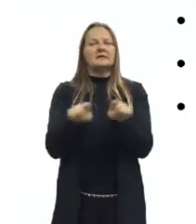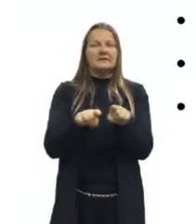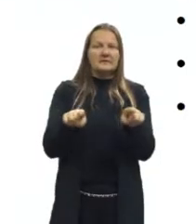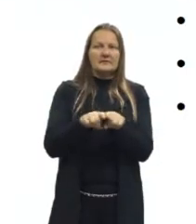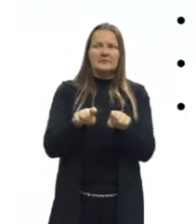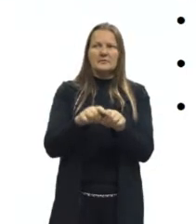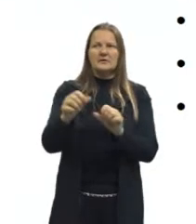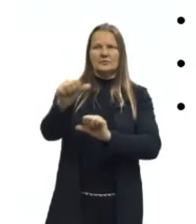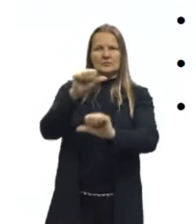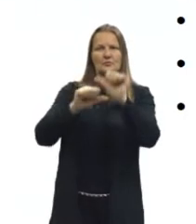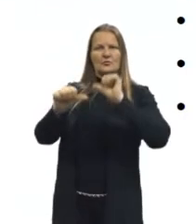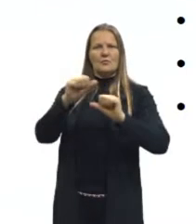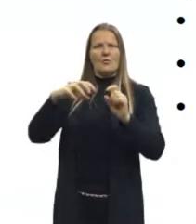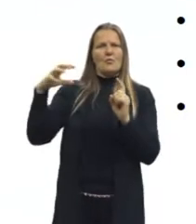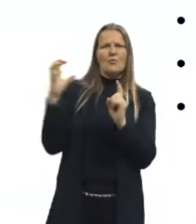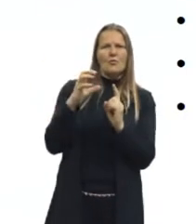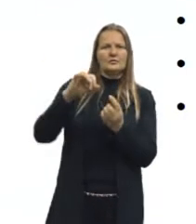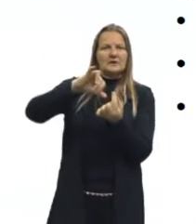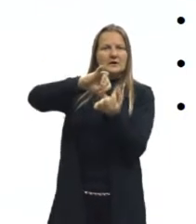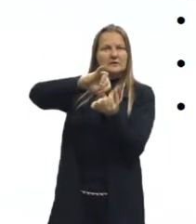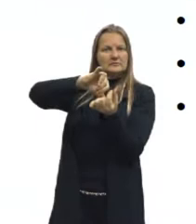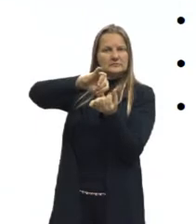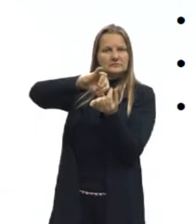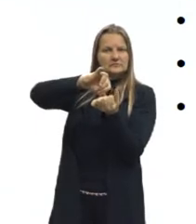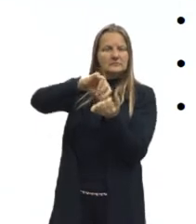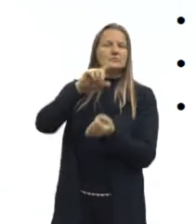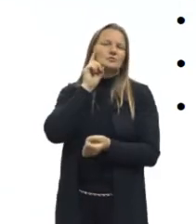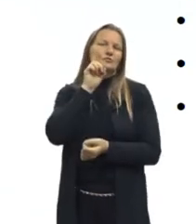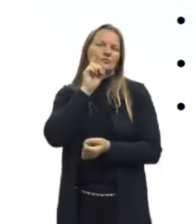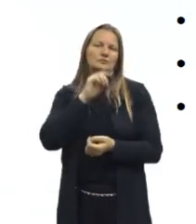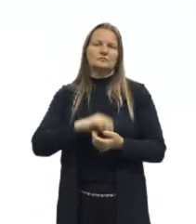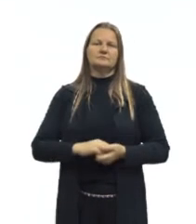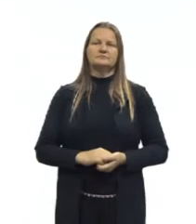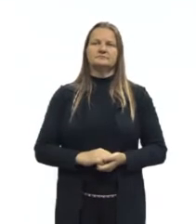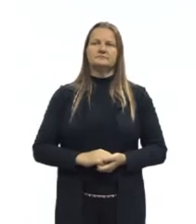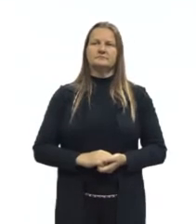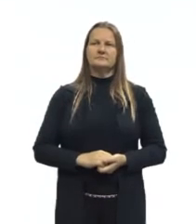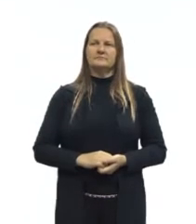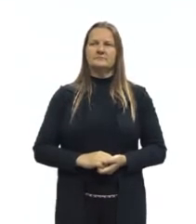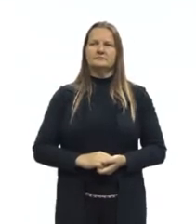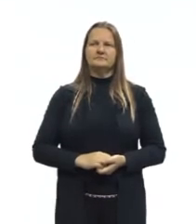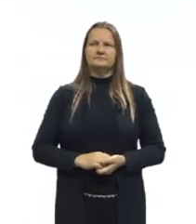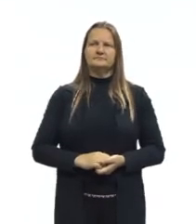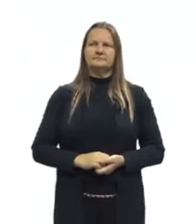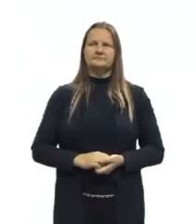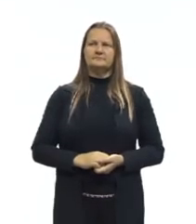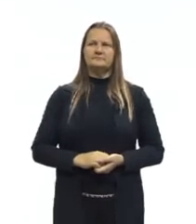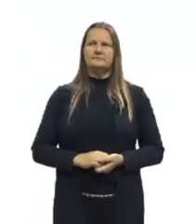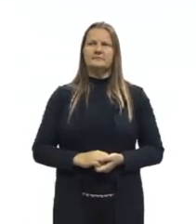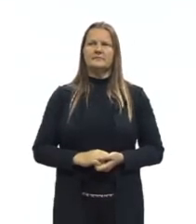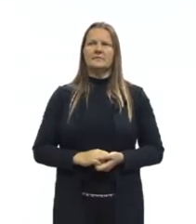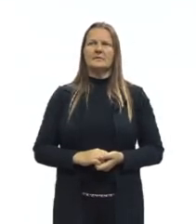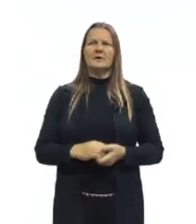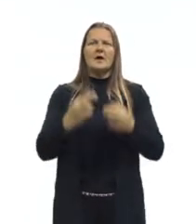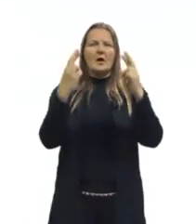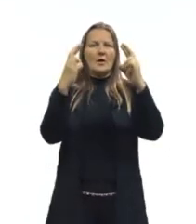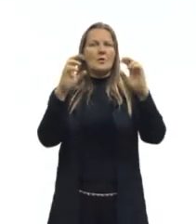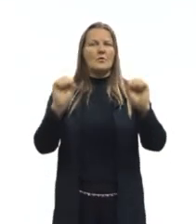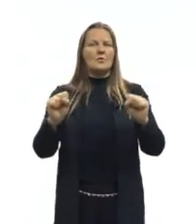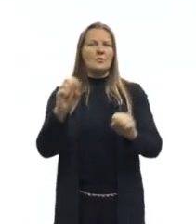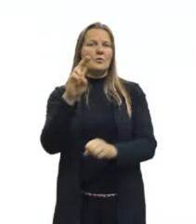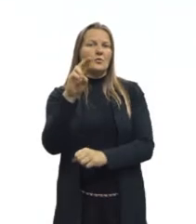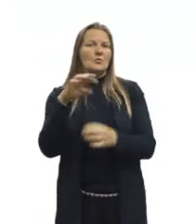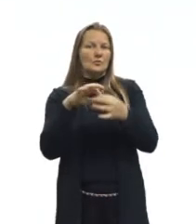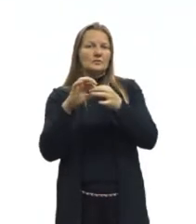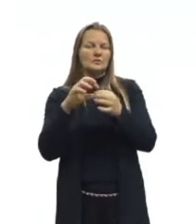contra os capitalistas né contra os Estados Unidos e a União Soviética né a União